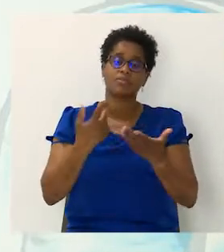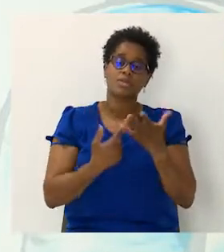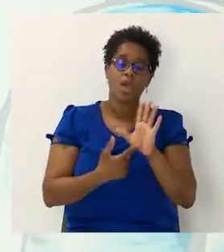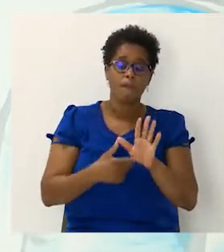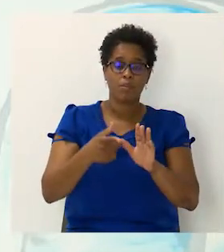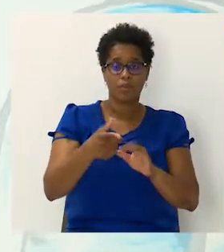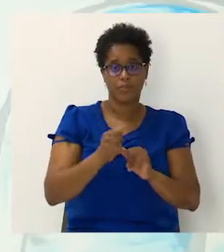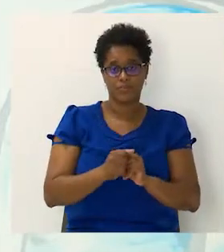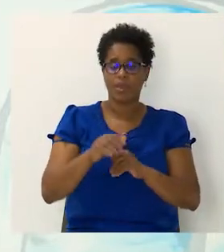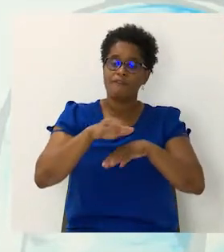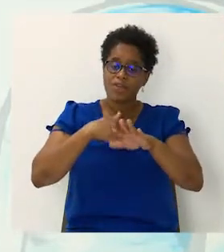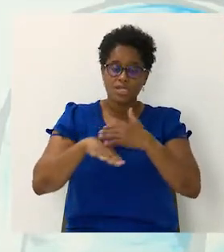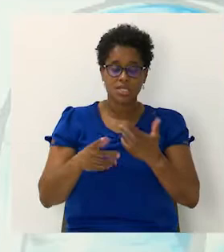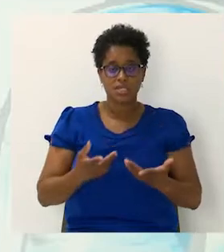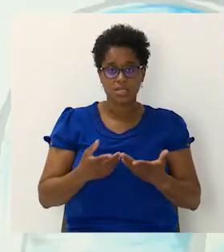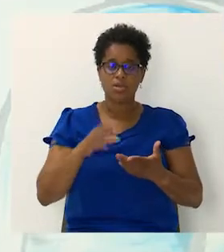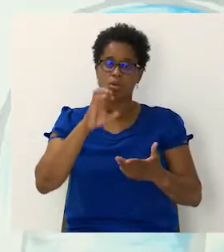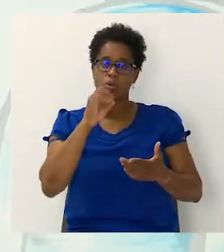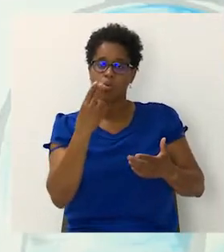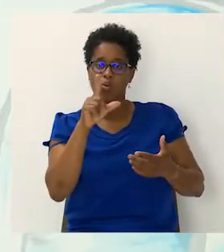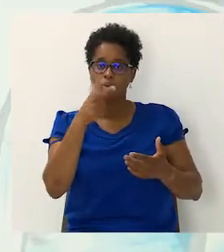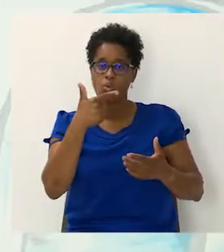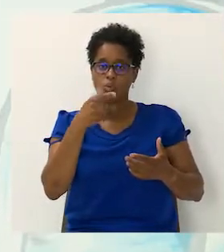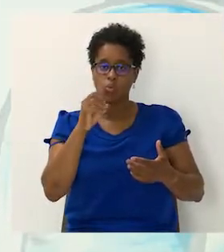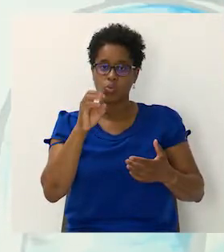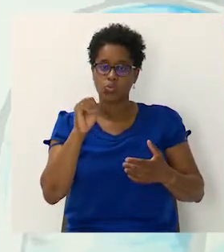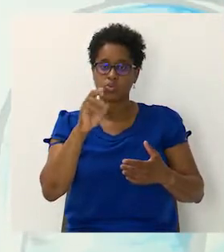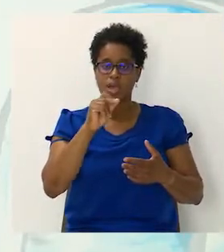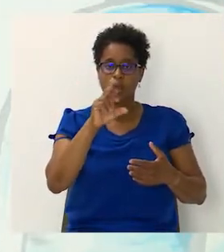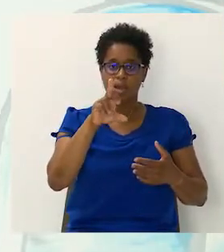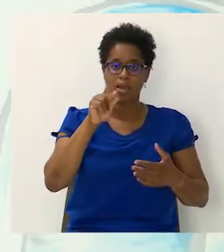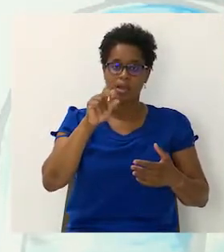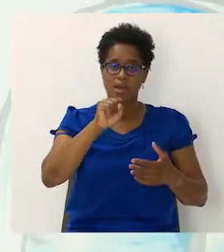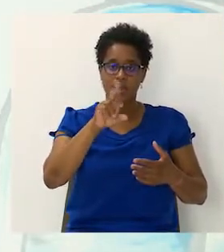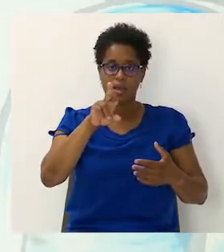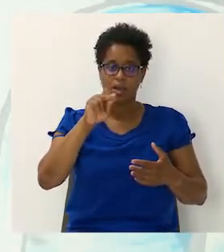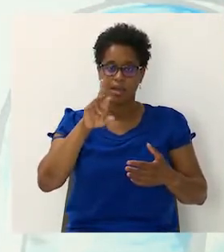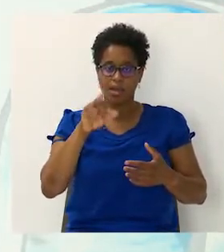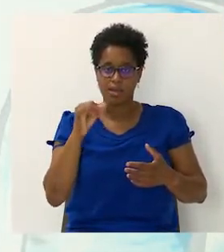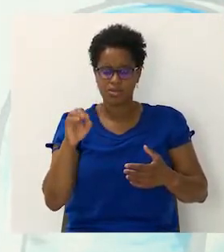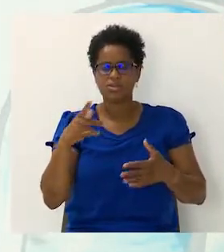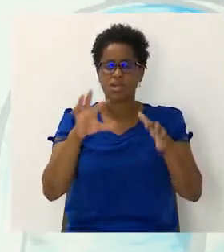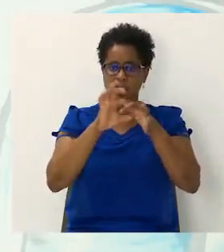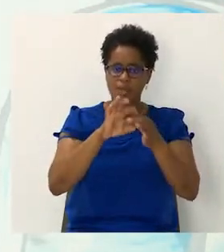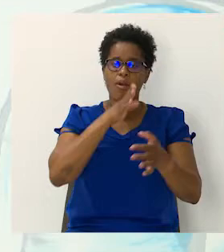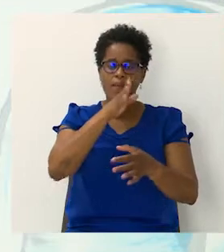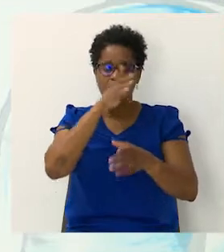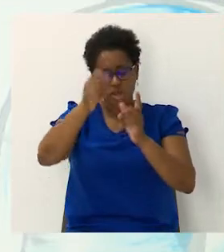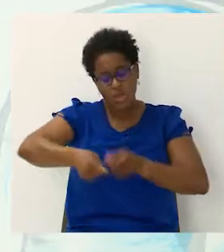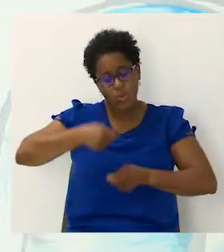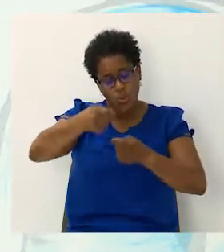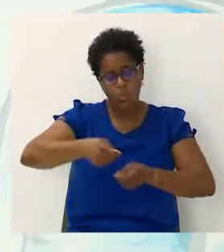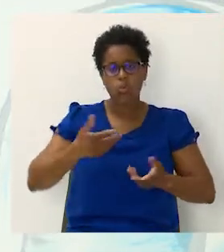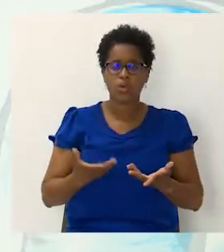caso, faziam cultos agrários, cultos que têm a ver com a prática da